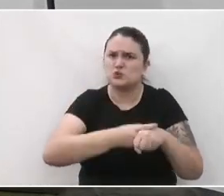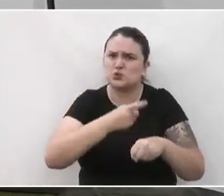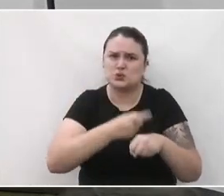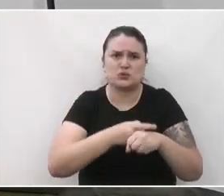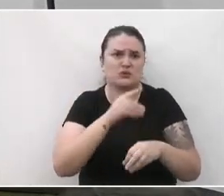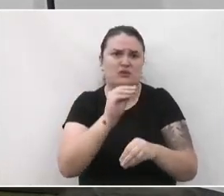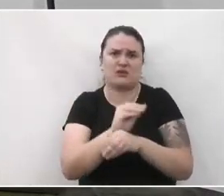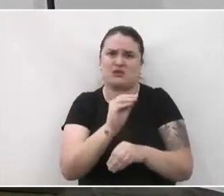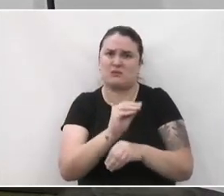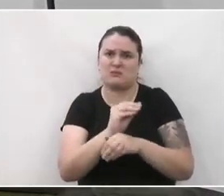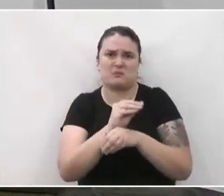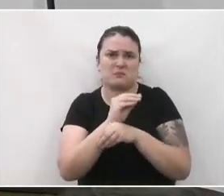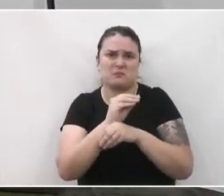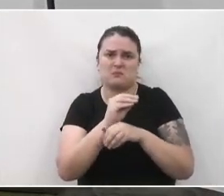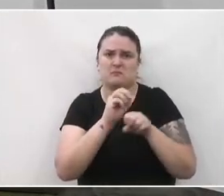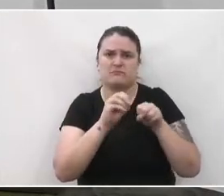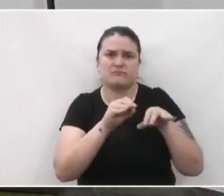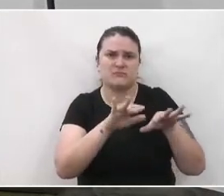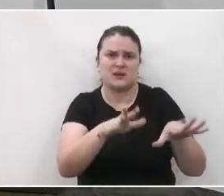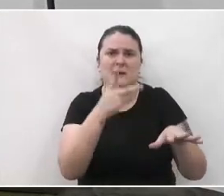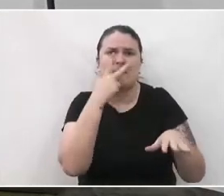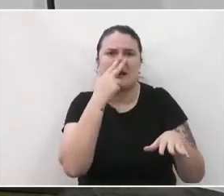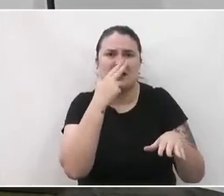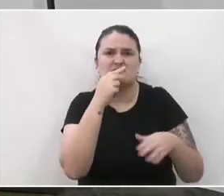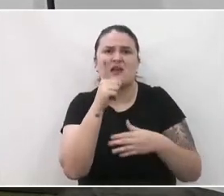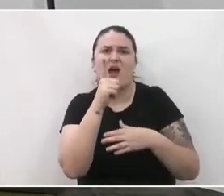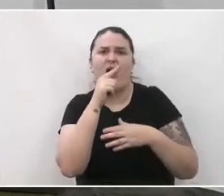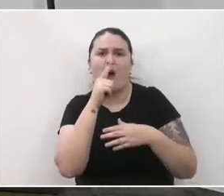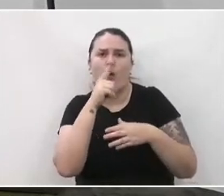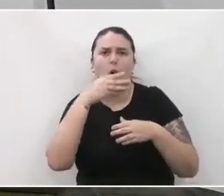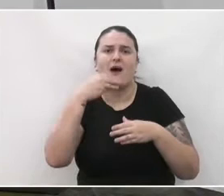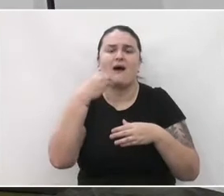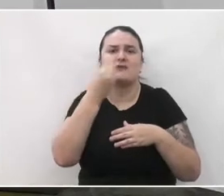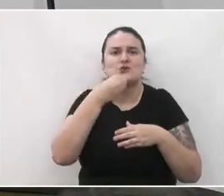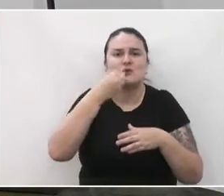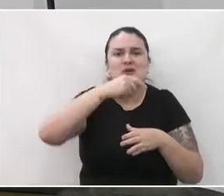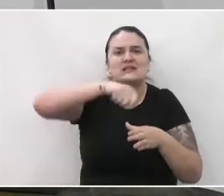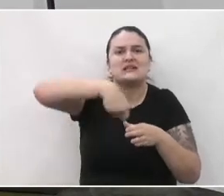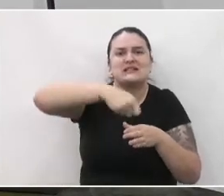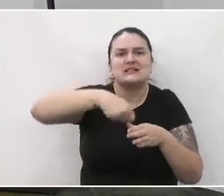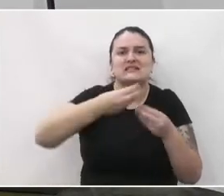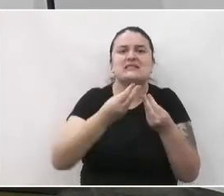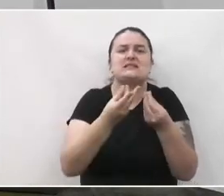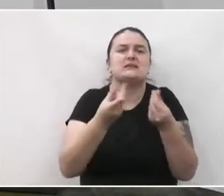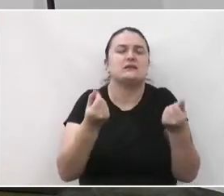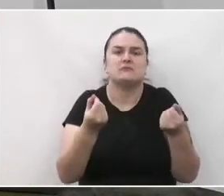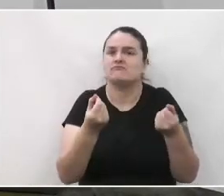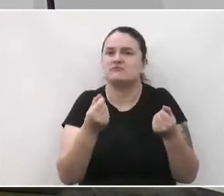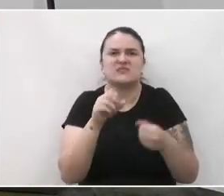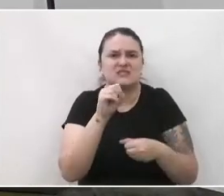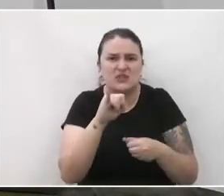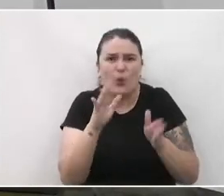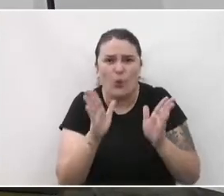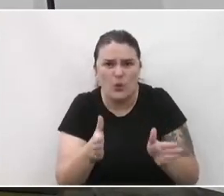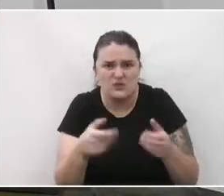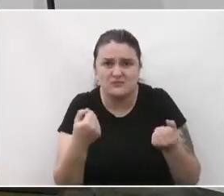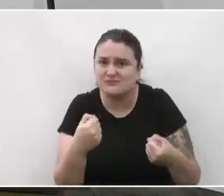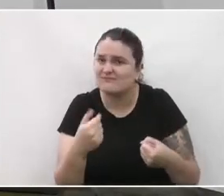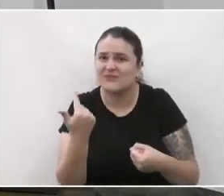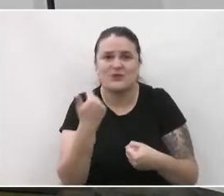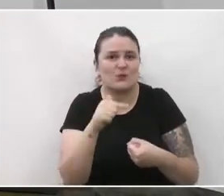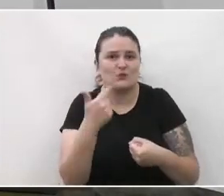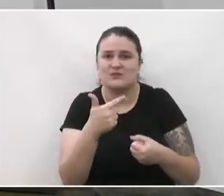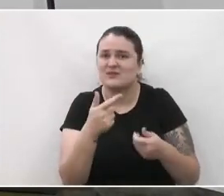a pandemia e foi usado como se fosse água com açúcar. Então, se hoje nós precisássemos disso, hoje nós não temos